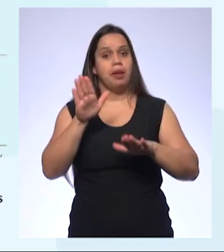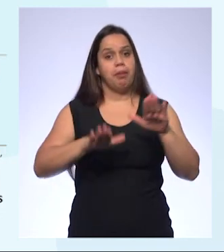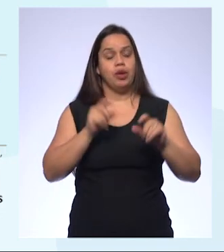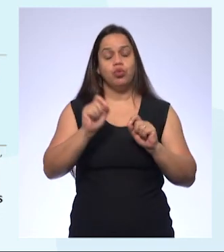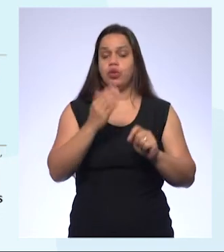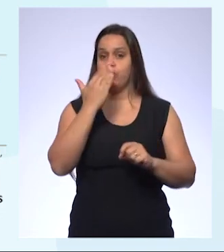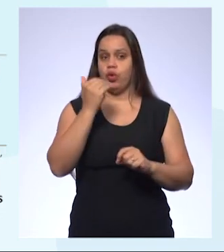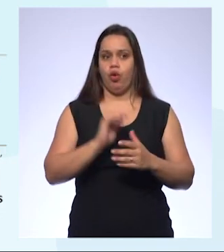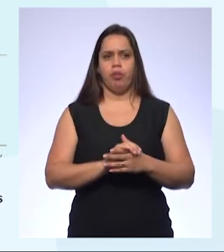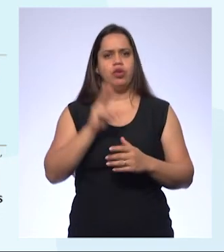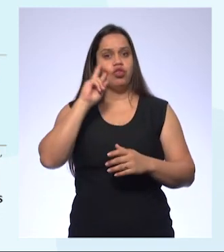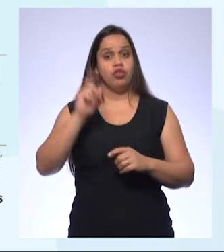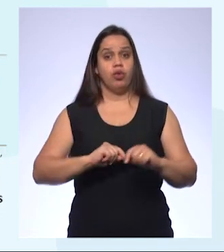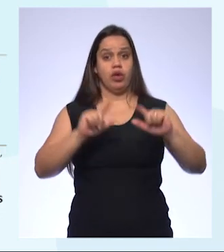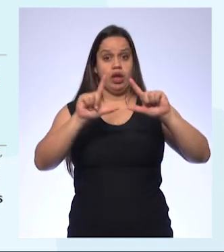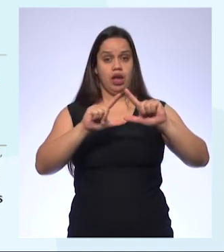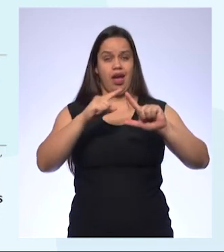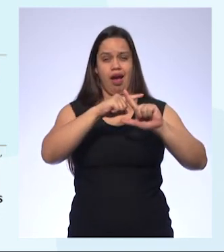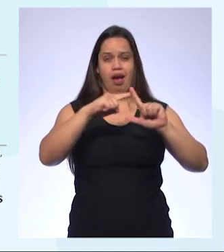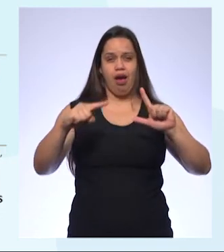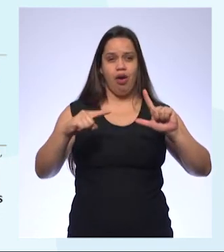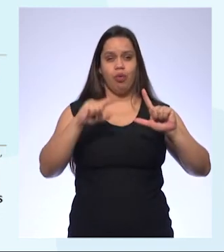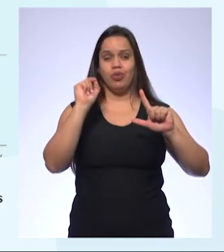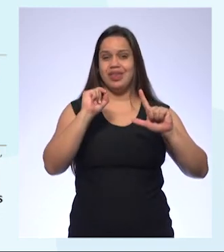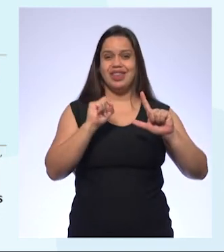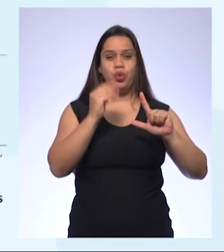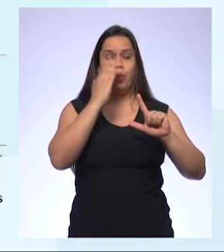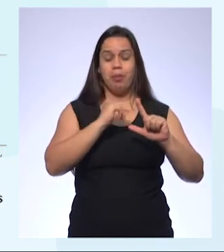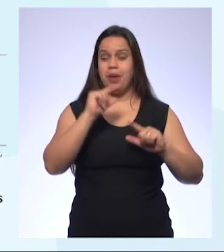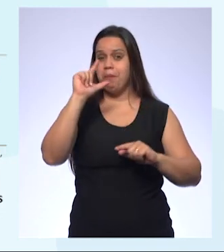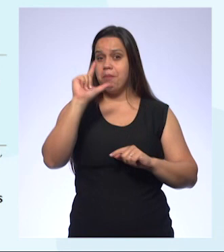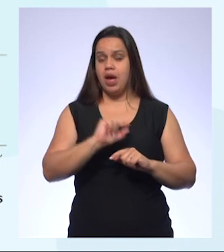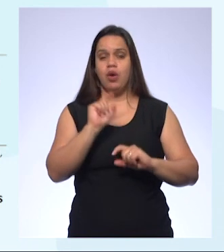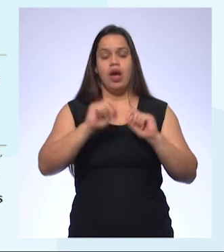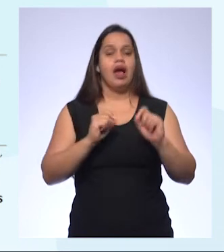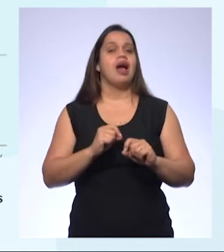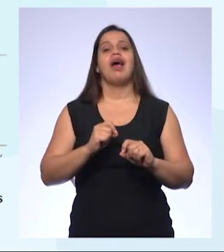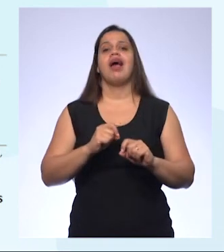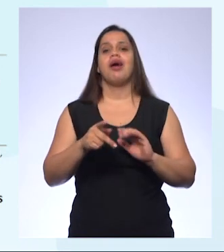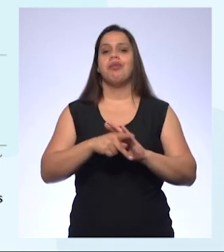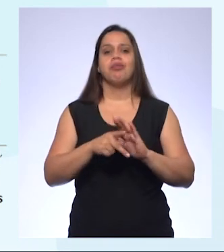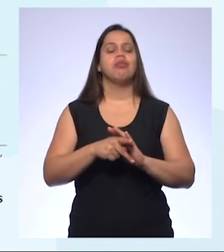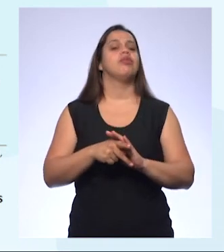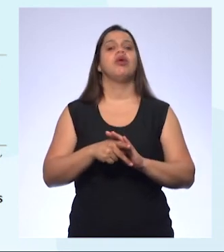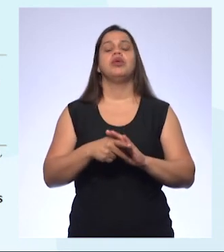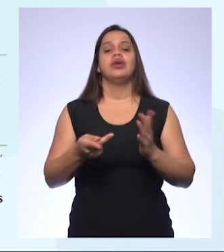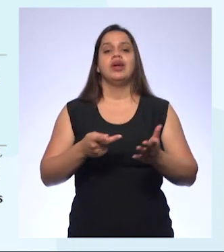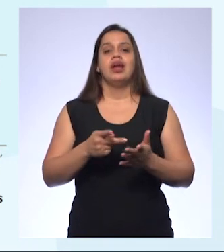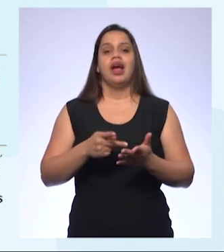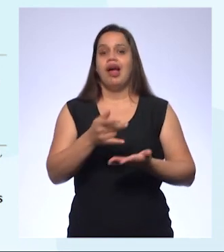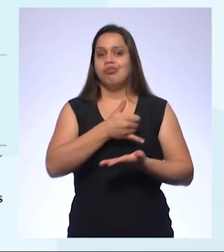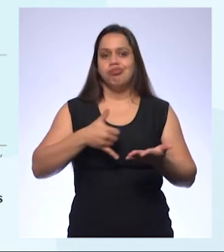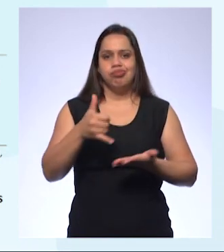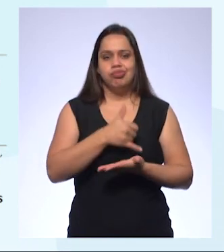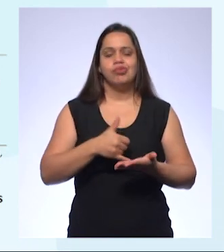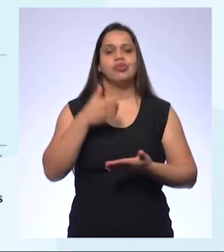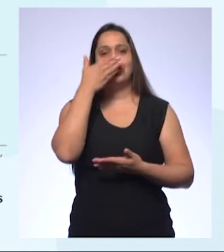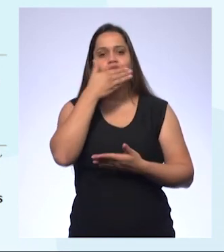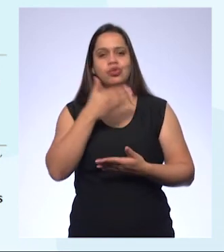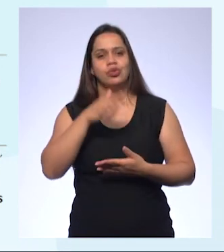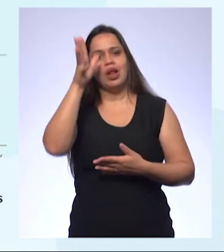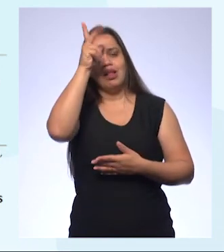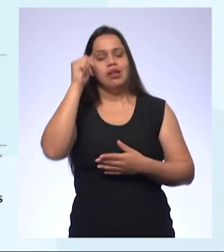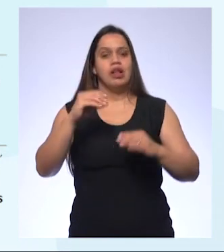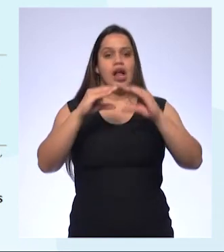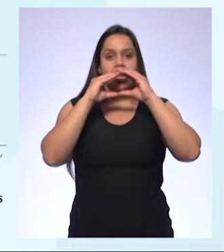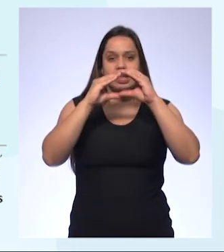lá no topo, que é o que menos a gente tem que consumir, está aí, ó, gordura, açúcar, né? E normalmente é o que a gente consome mais, né? Refrigerante,